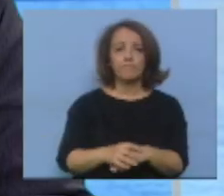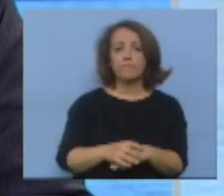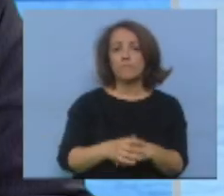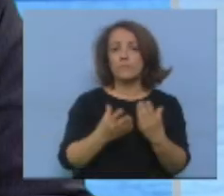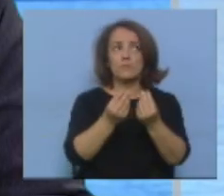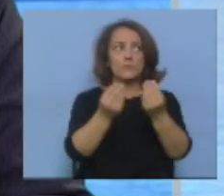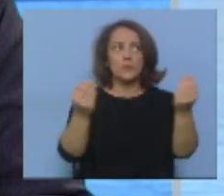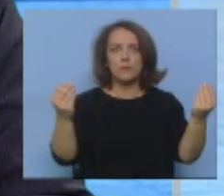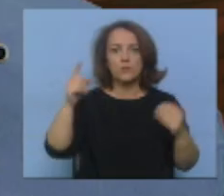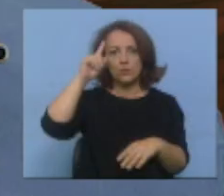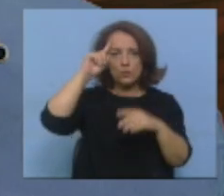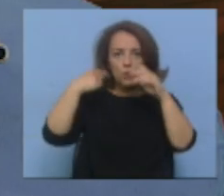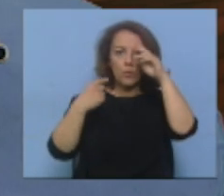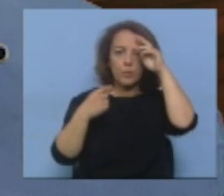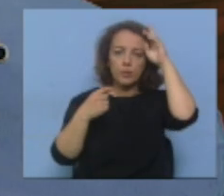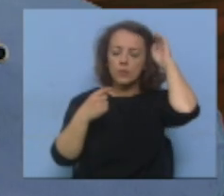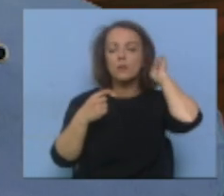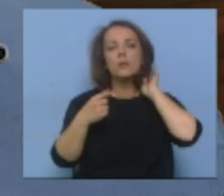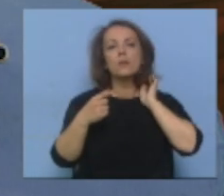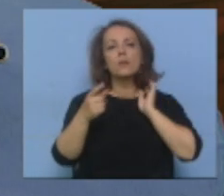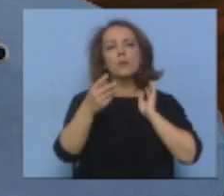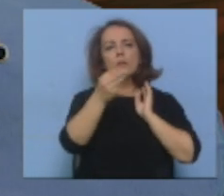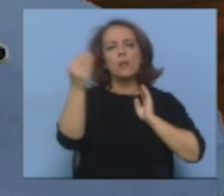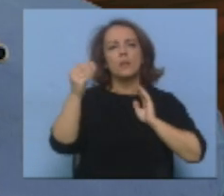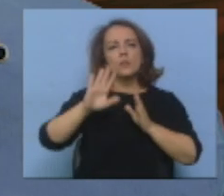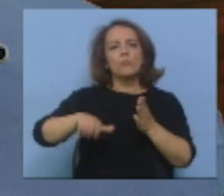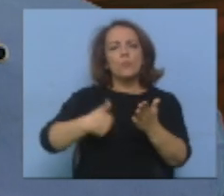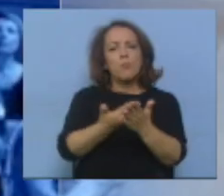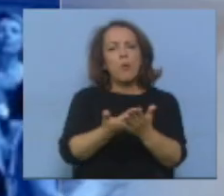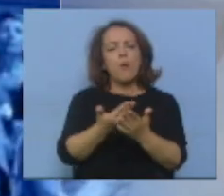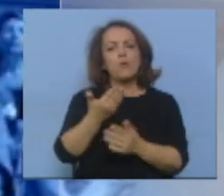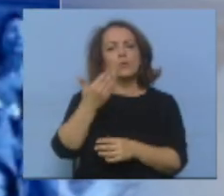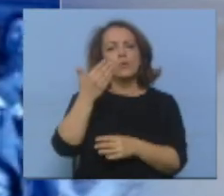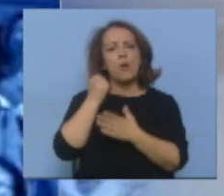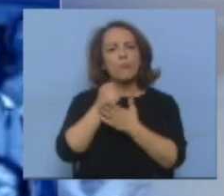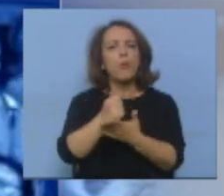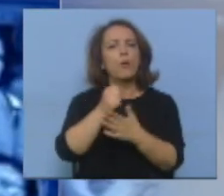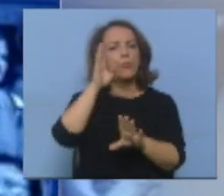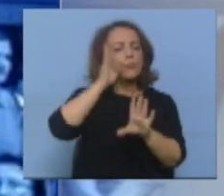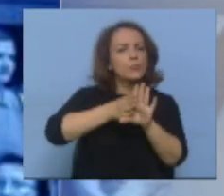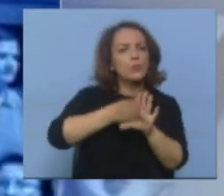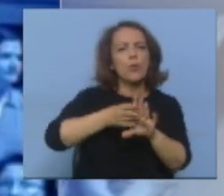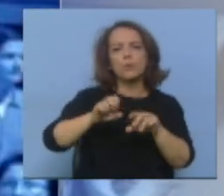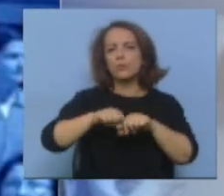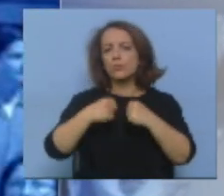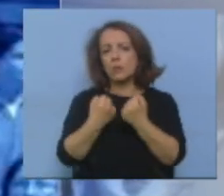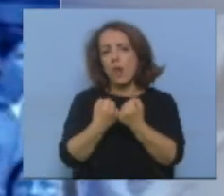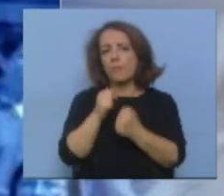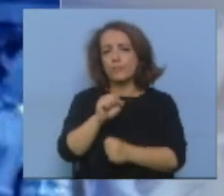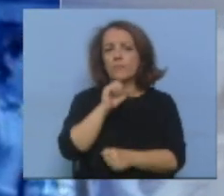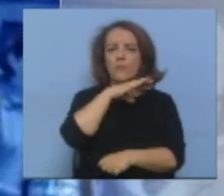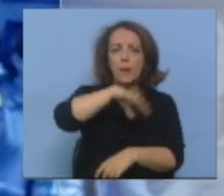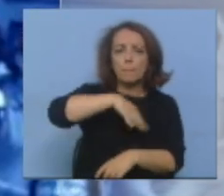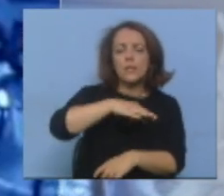muitos meios e de muitas formas, propostas de apoio psicológico, social para as famílias, para